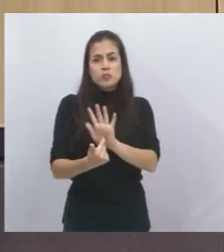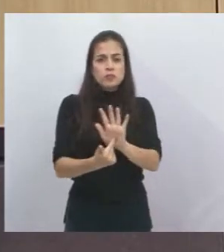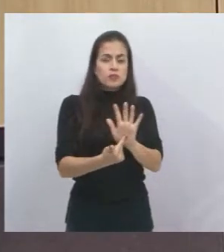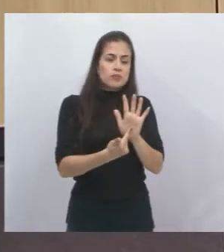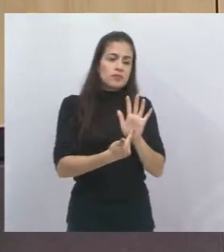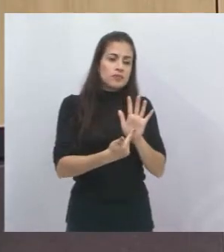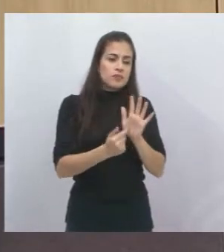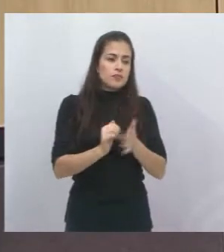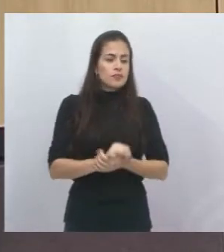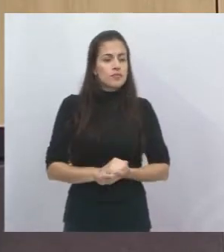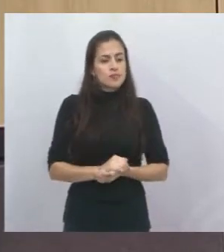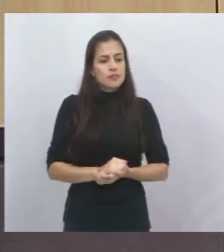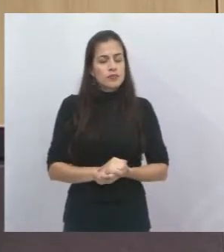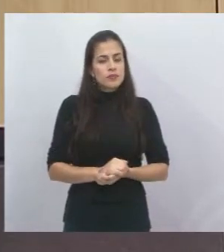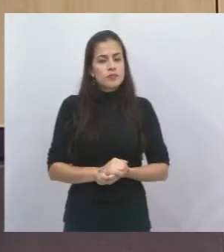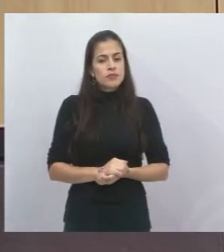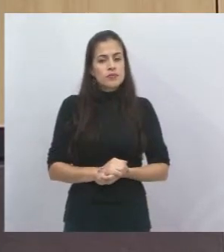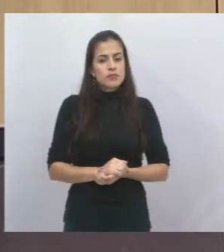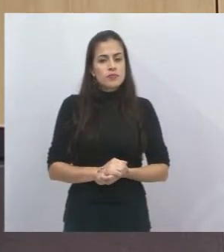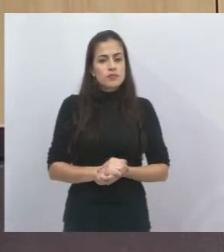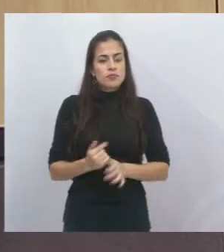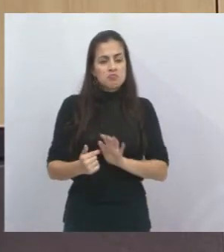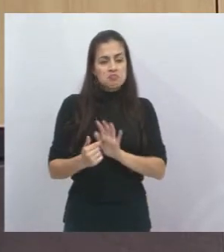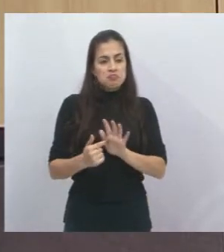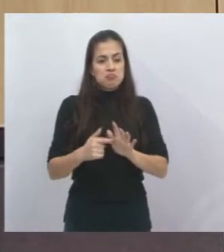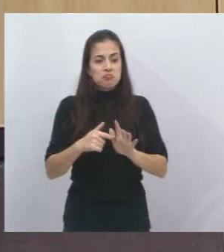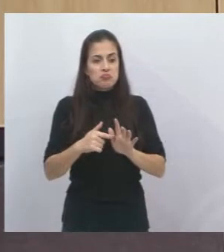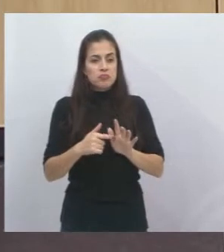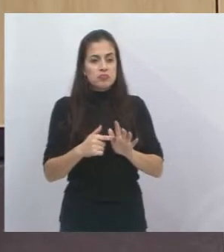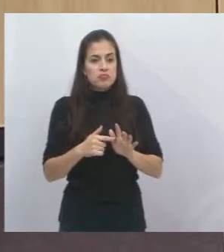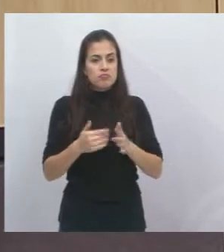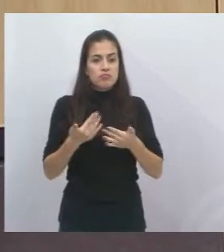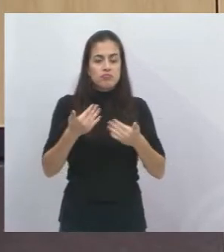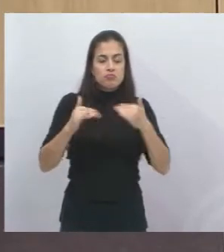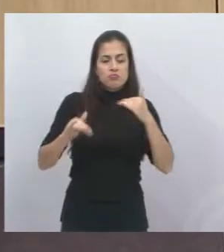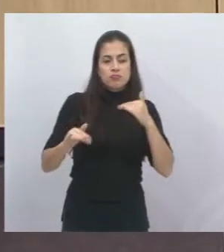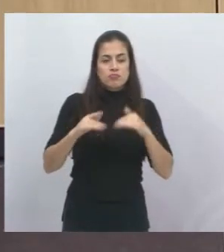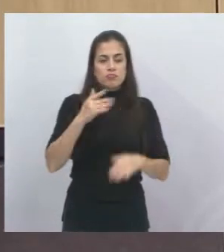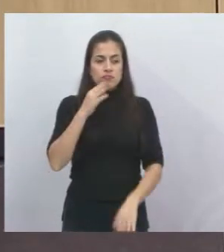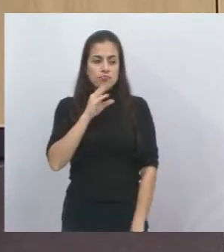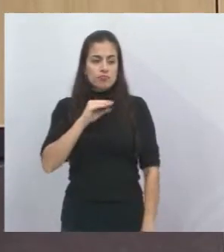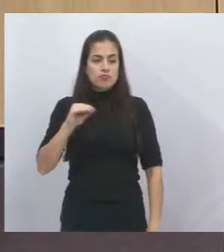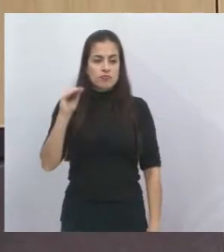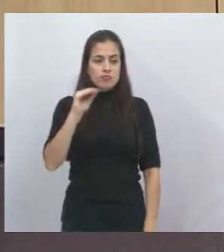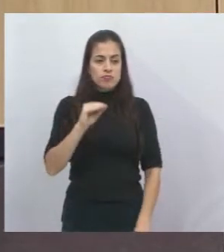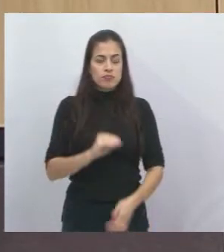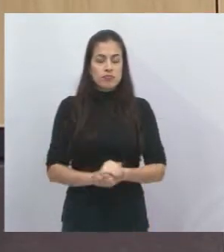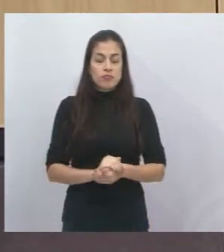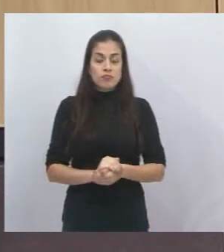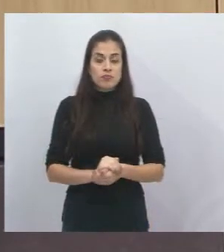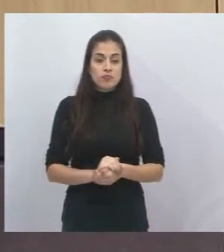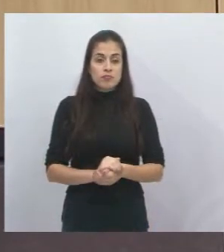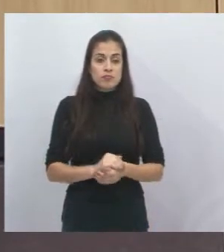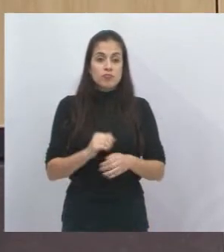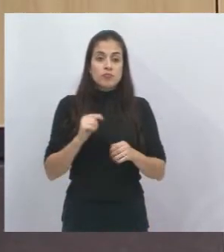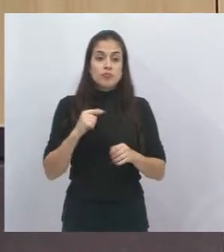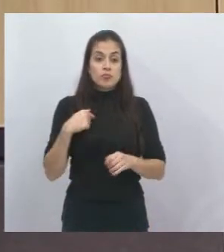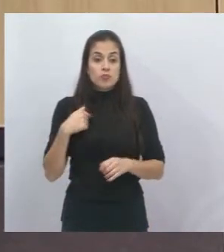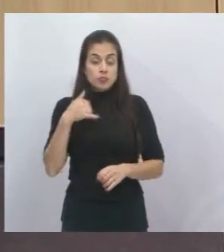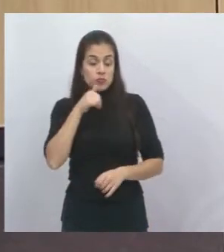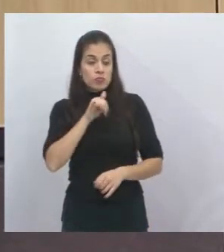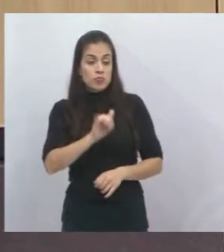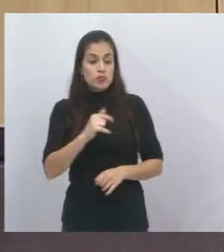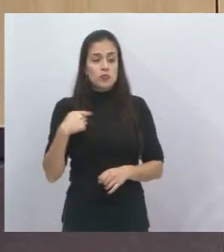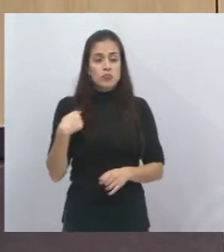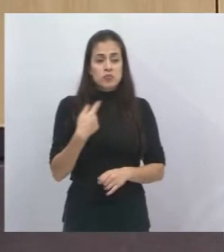mostrar, porque contra fatos não há argumento. Então vou começar a mostrar, porque é como eu disse, nós temos que